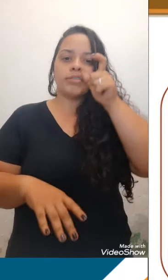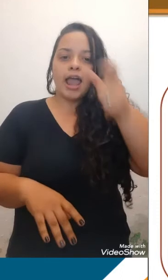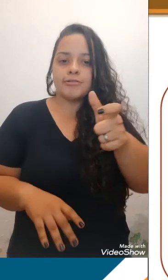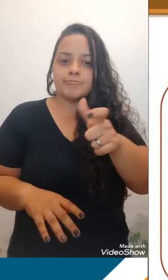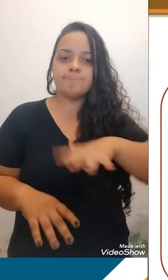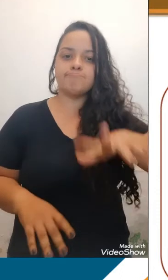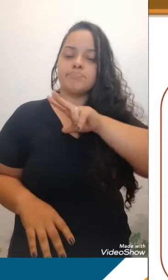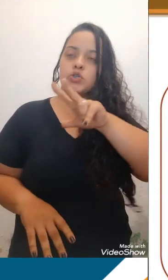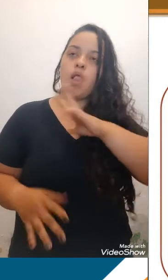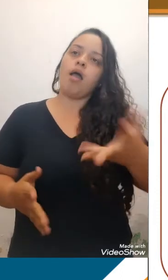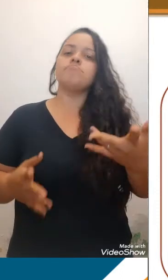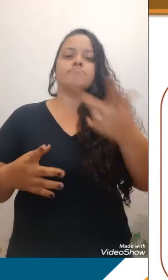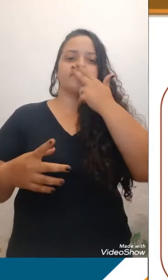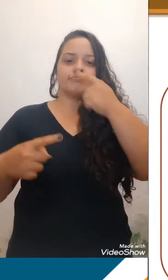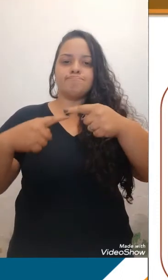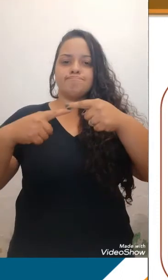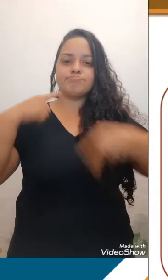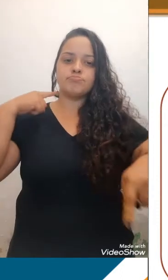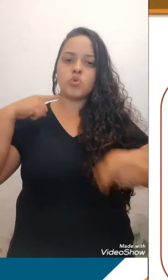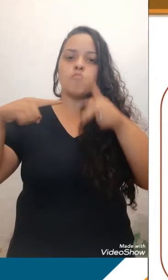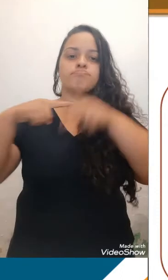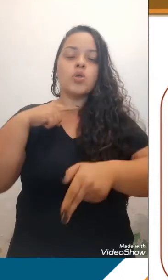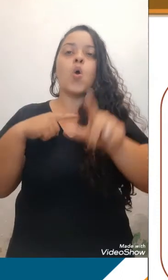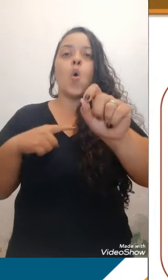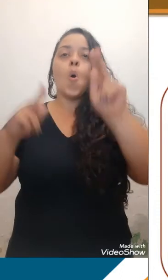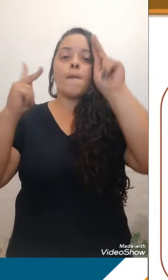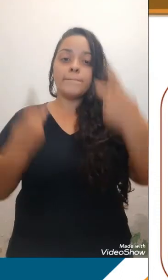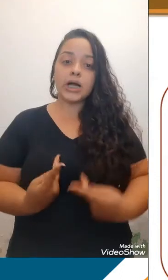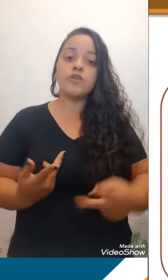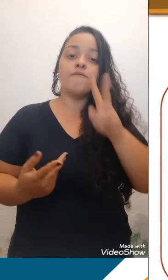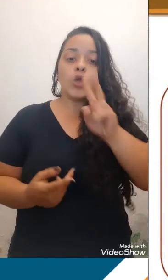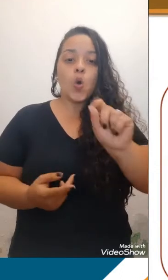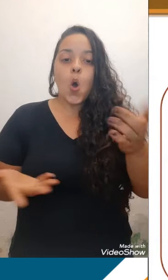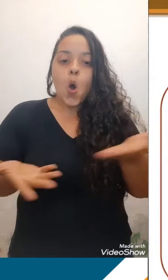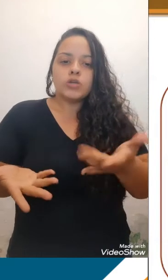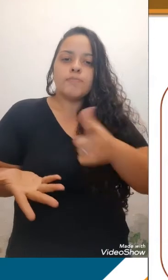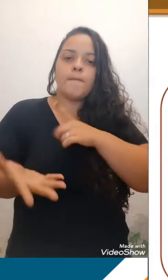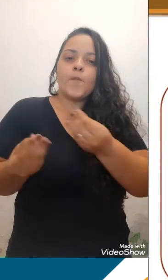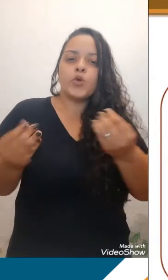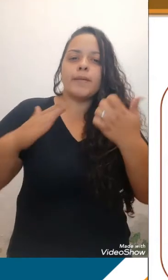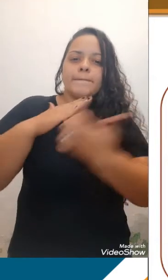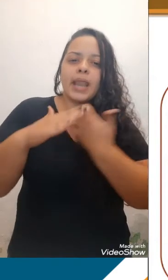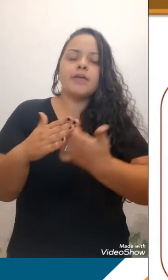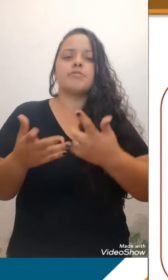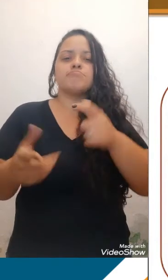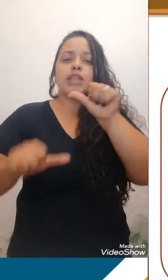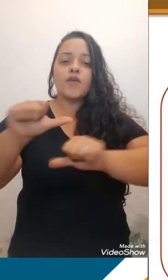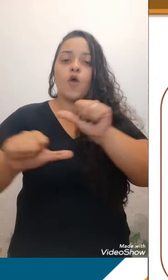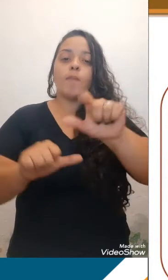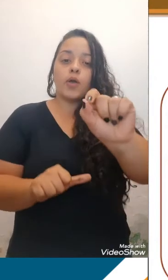particulares. Nesse sentido, rompe-se com tal lógica humanista ao verificar-se que hoje muitas empresas transformam